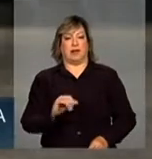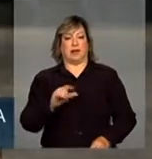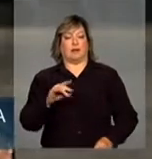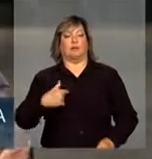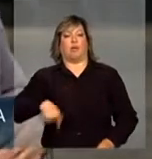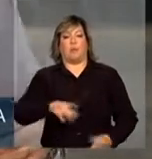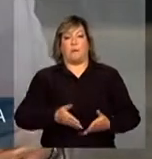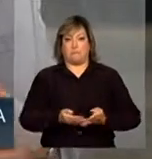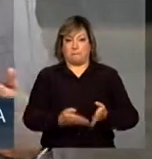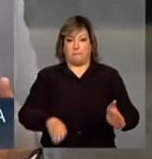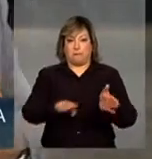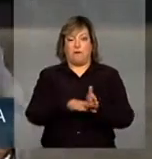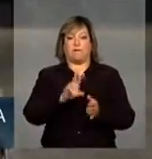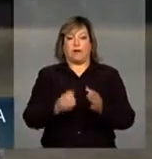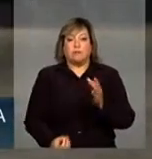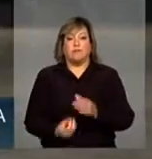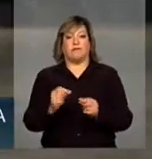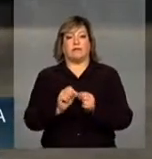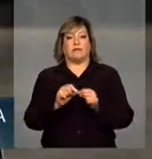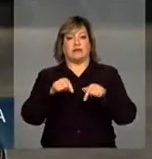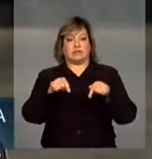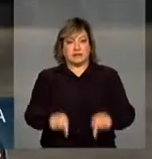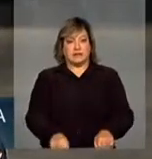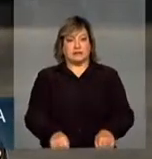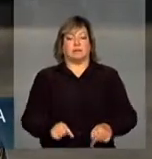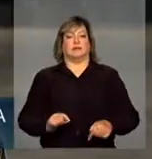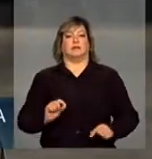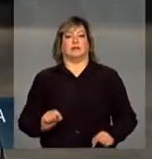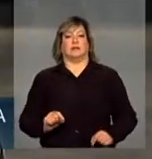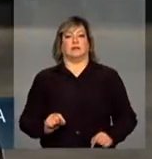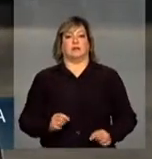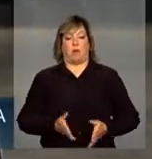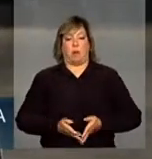portos. Vamos instalar nos portos públicos